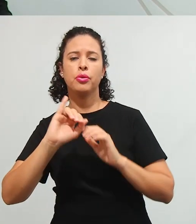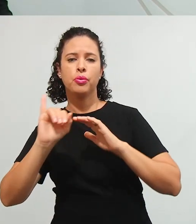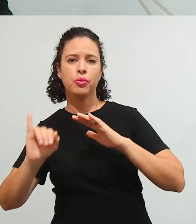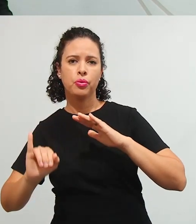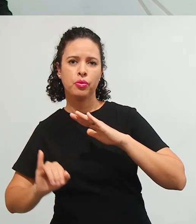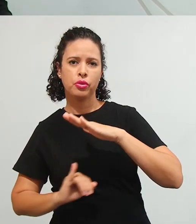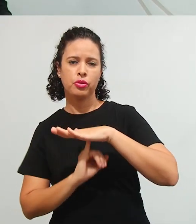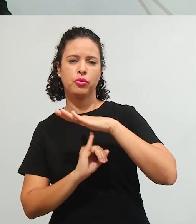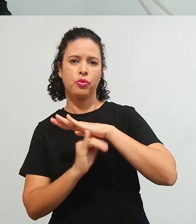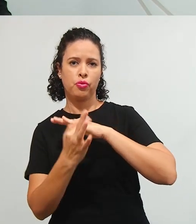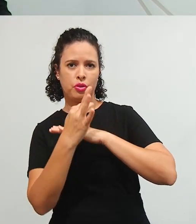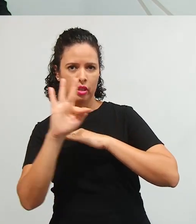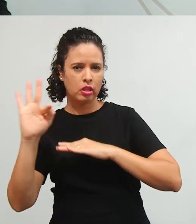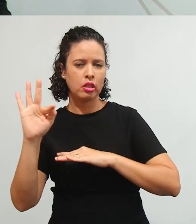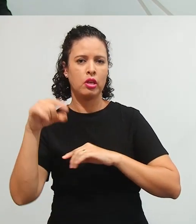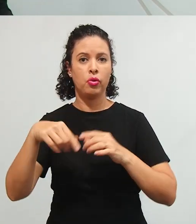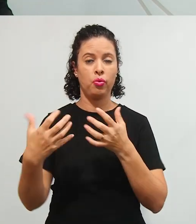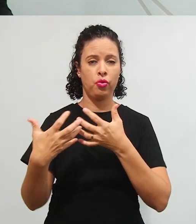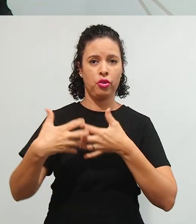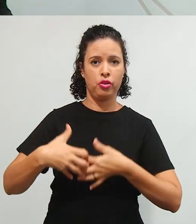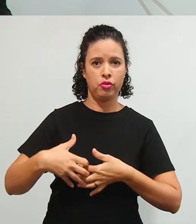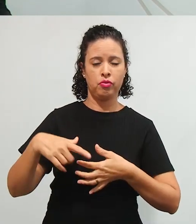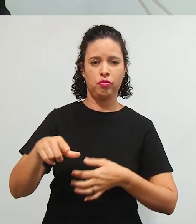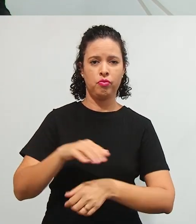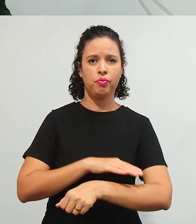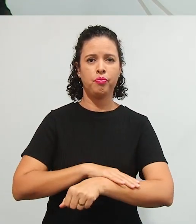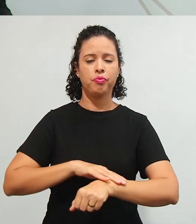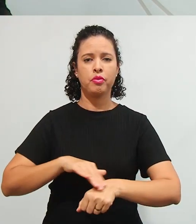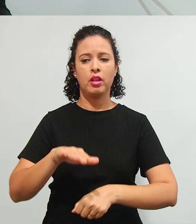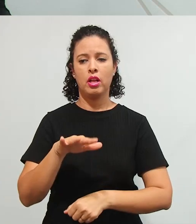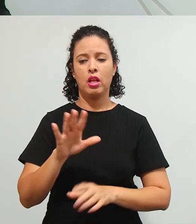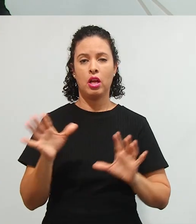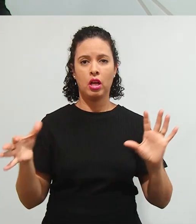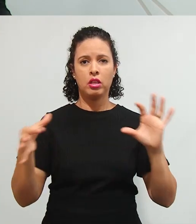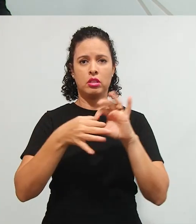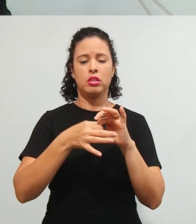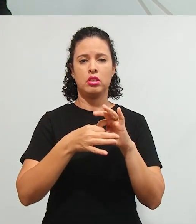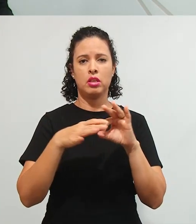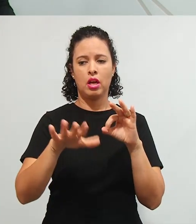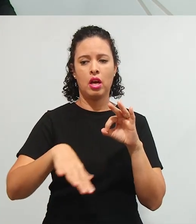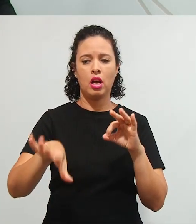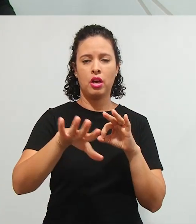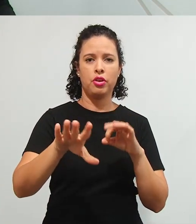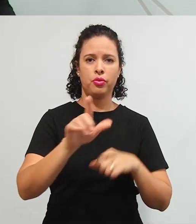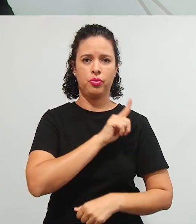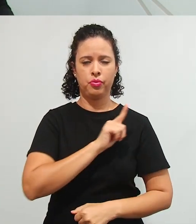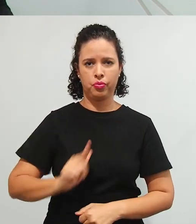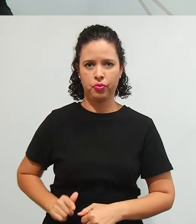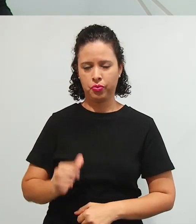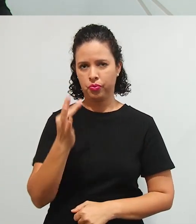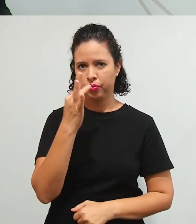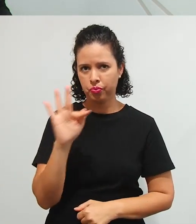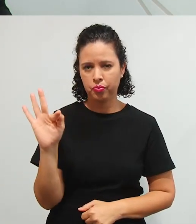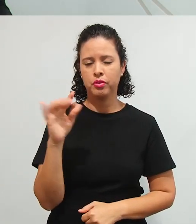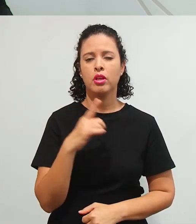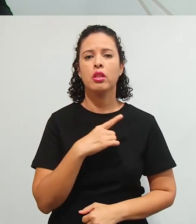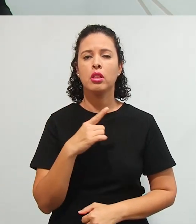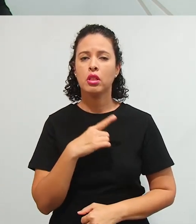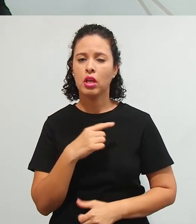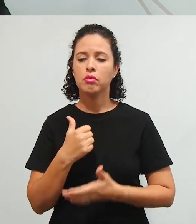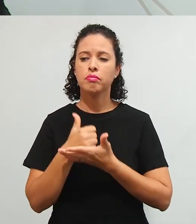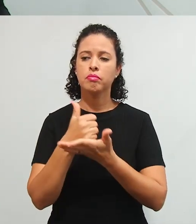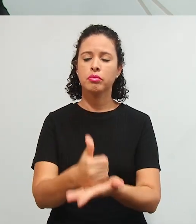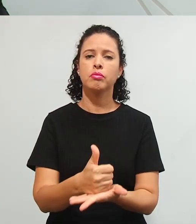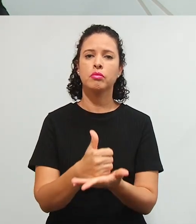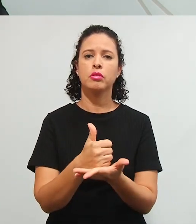Federal e ele faz parte da esfera do governo federal e ele realiza